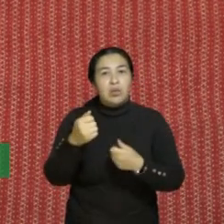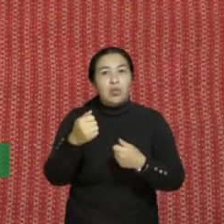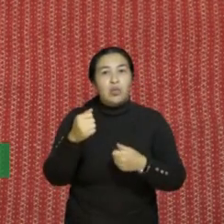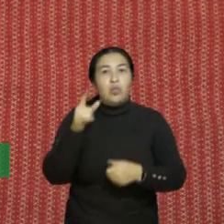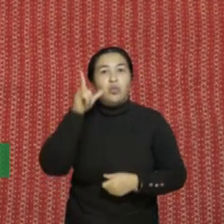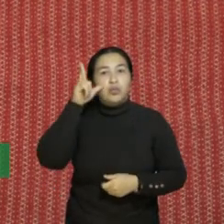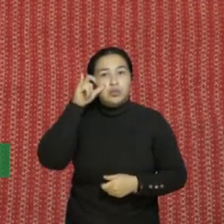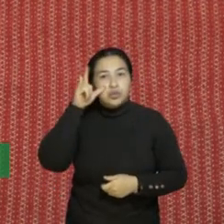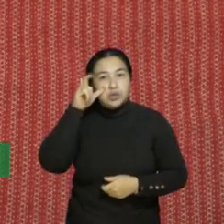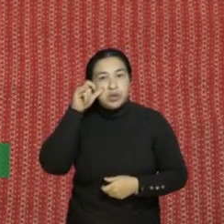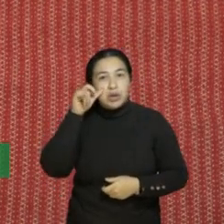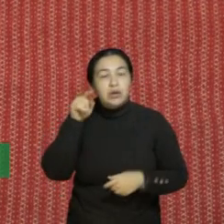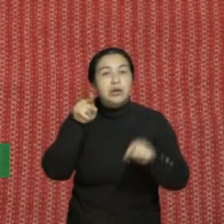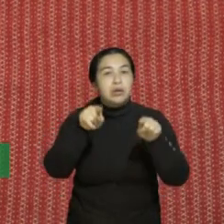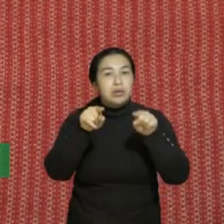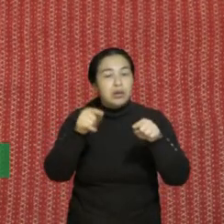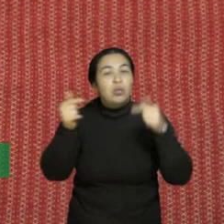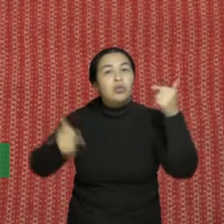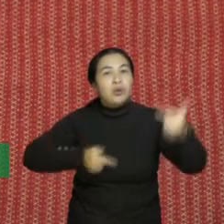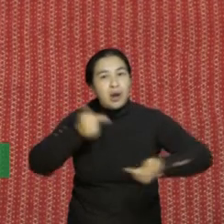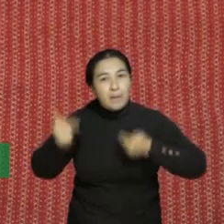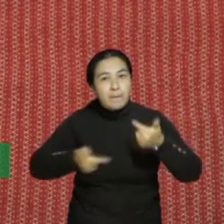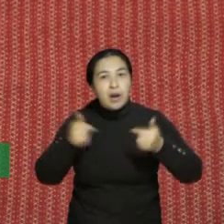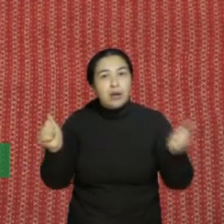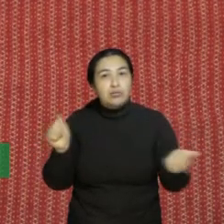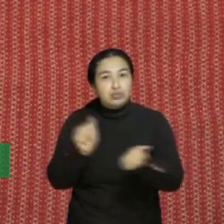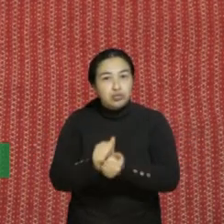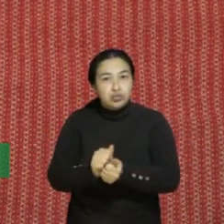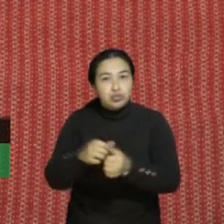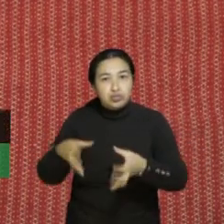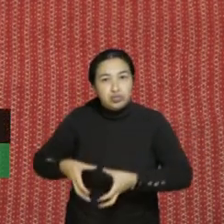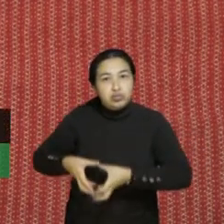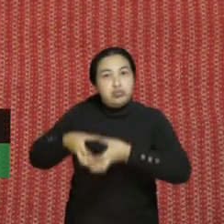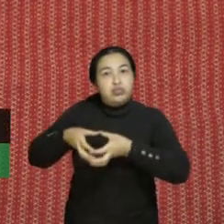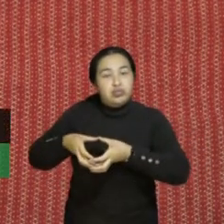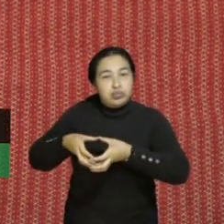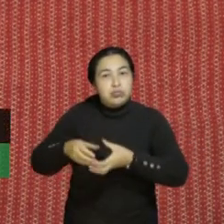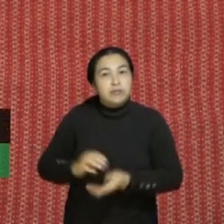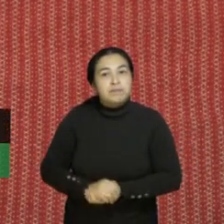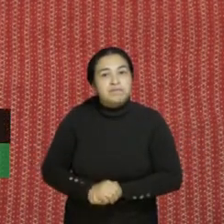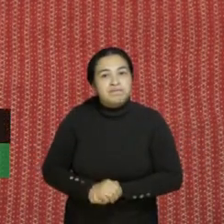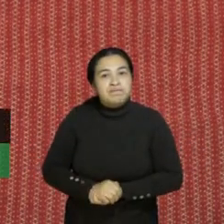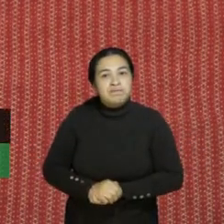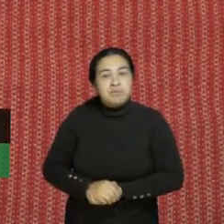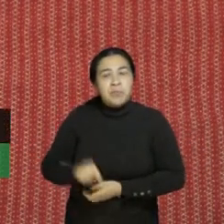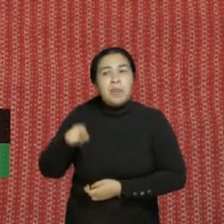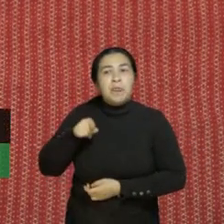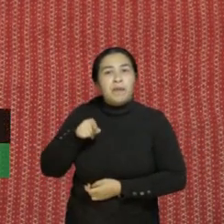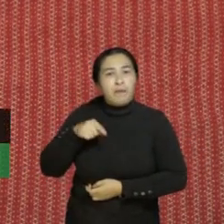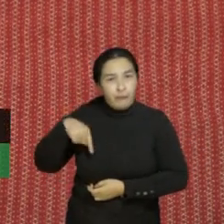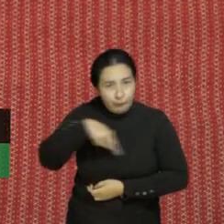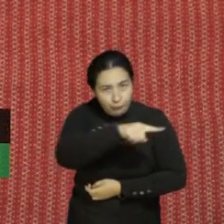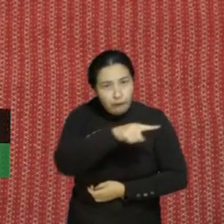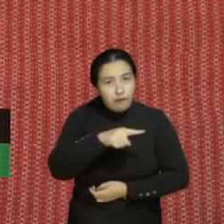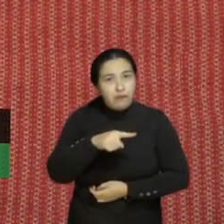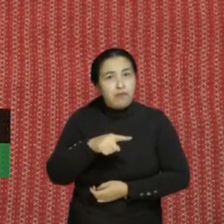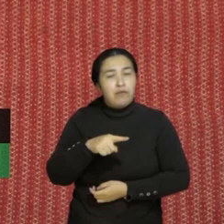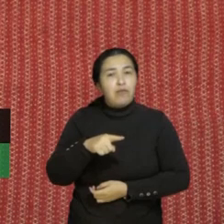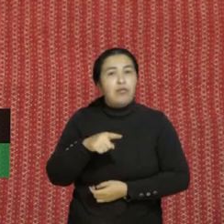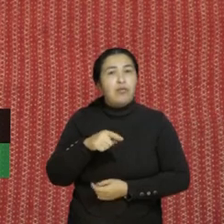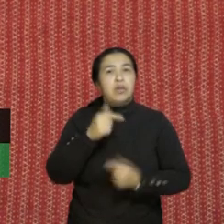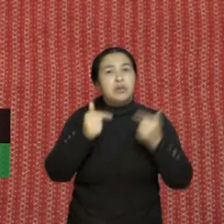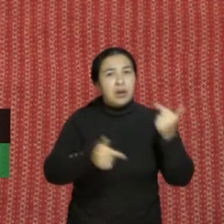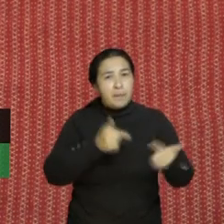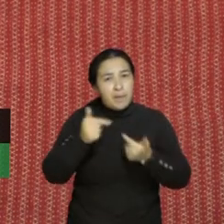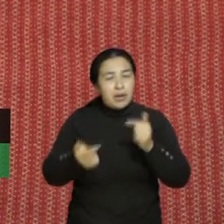brilhante trabalho que o senhor fez, dedicado, junto com a sua equipe, estando lá, em loco, participando, ajudando. O senhor